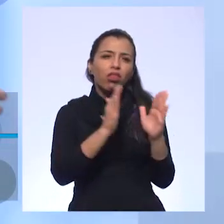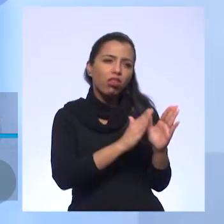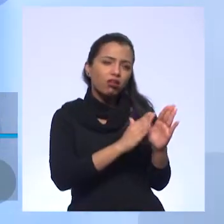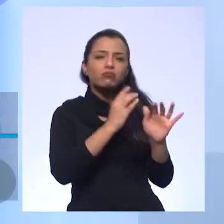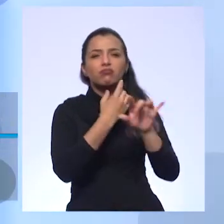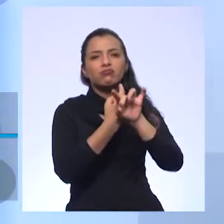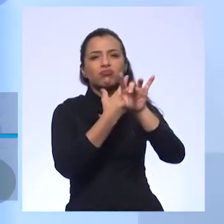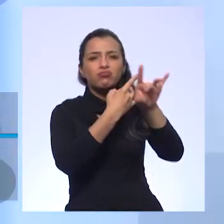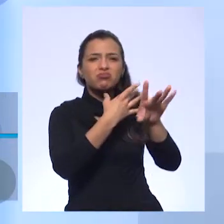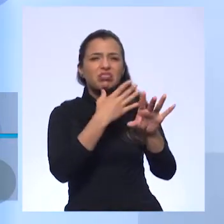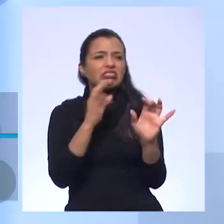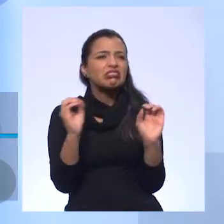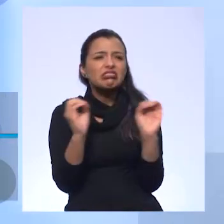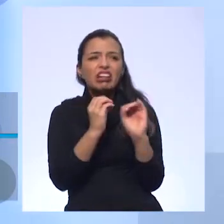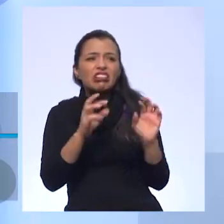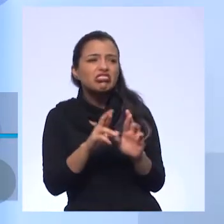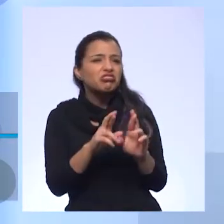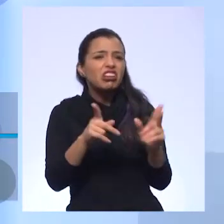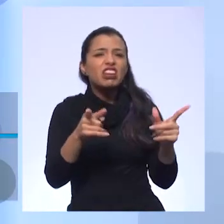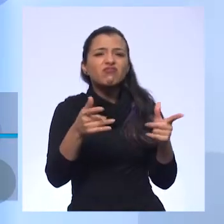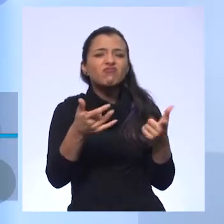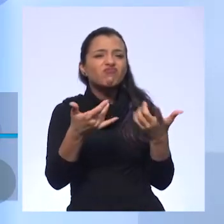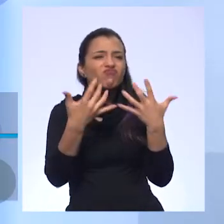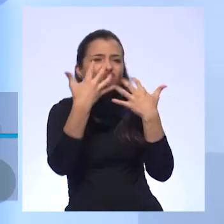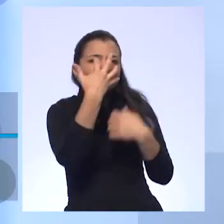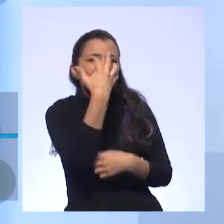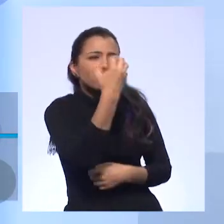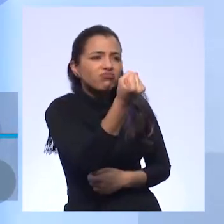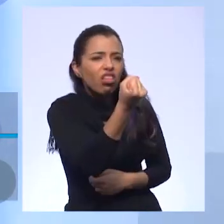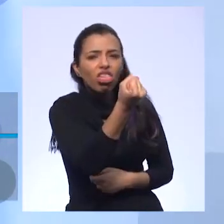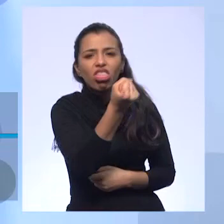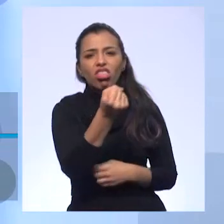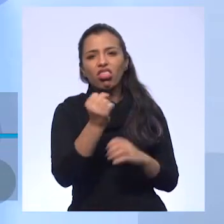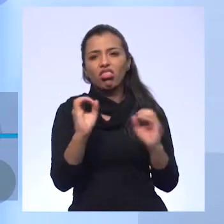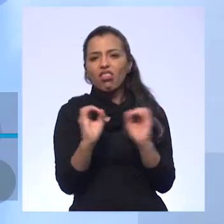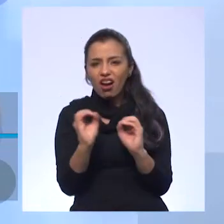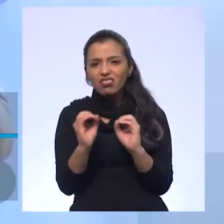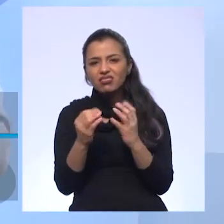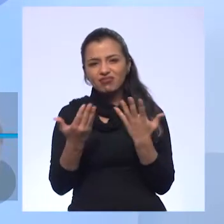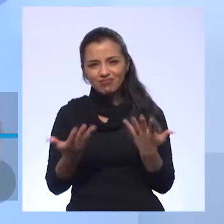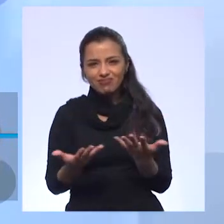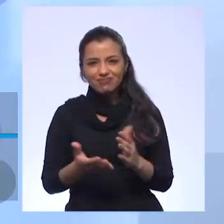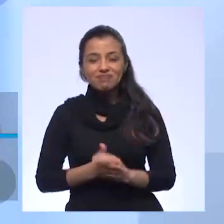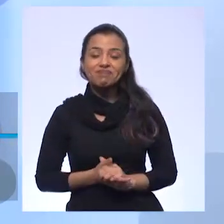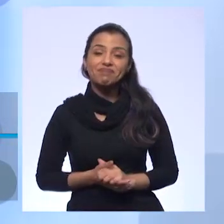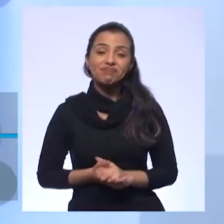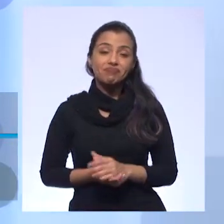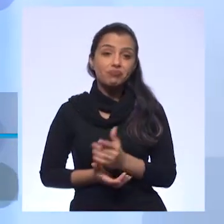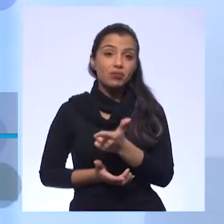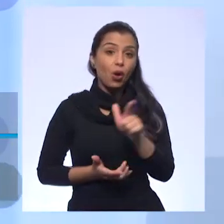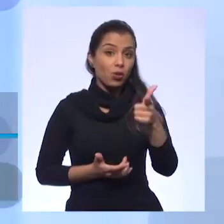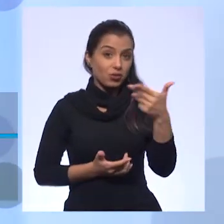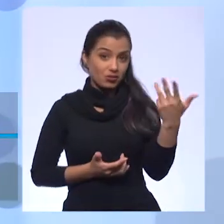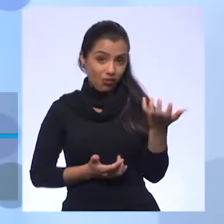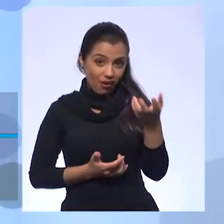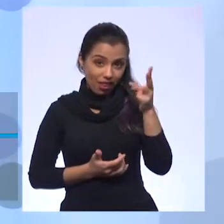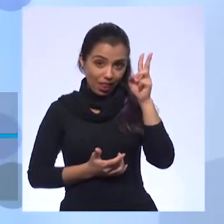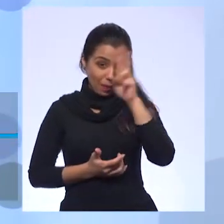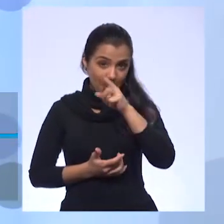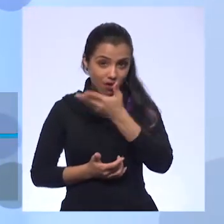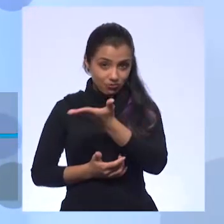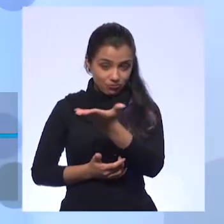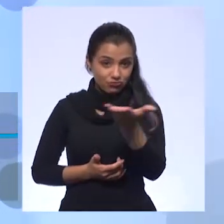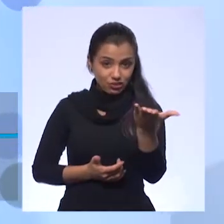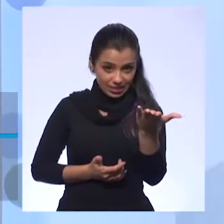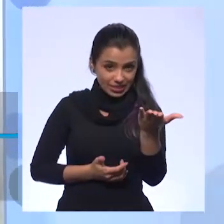sem nada de uma aplicação ativa, fica ruim. Eu queria só lembrar mais uma coisinha, agora que o professor Edjoel falou essa